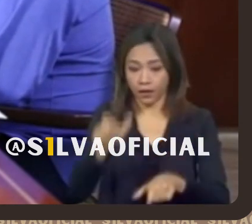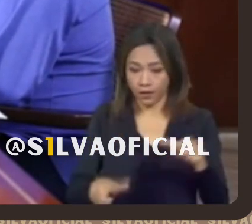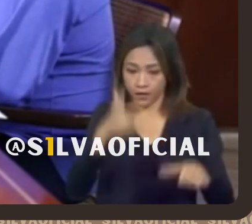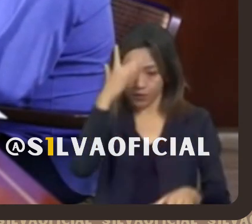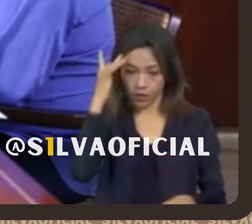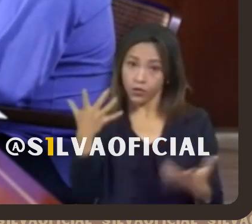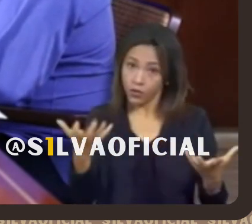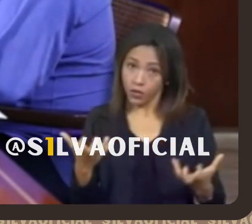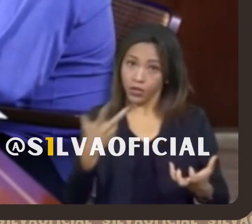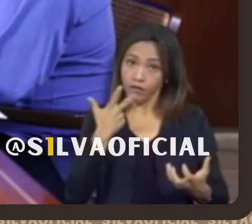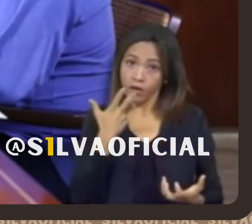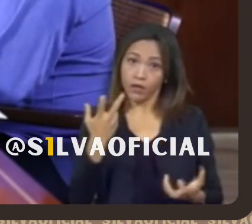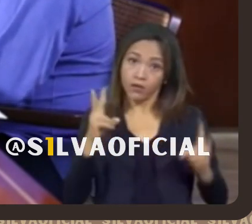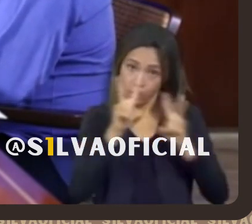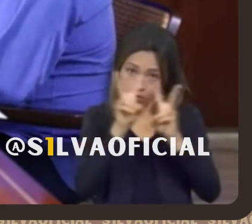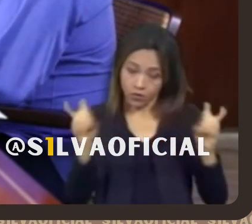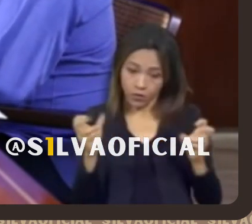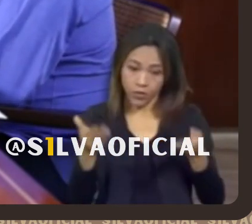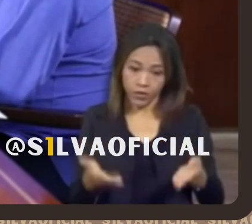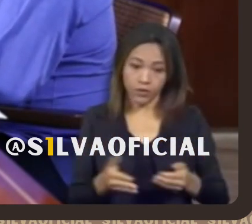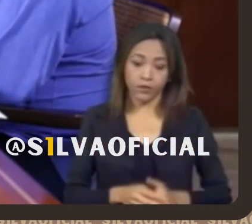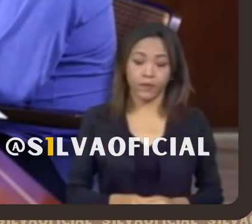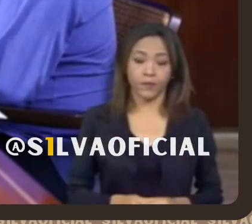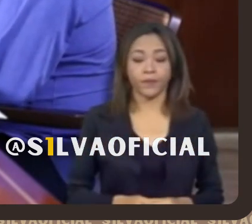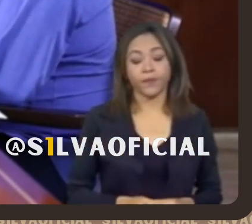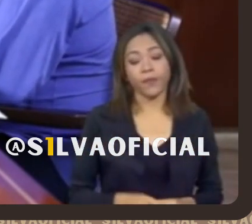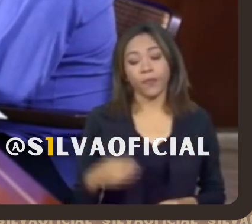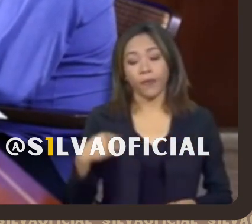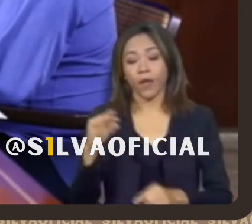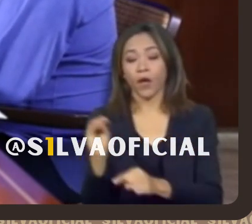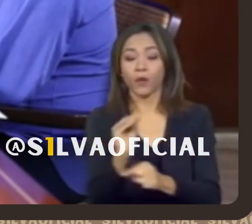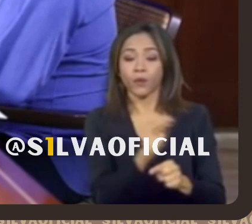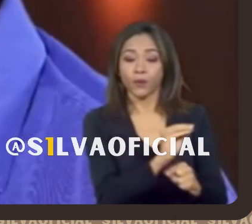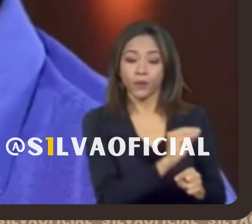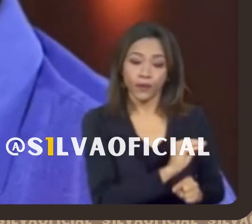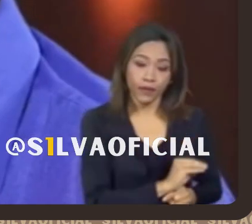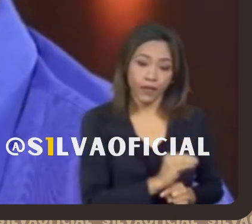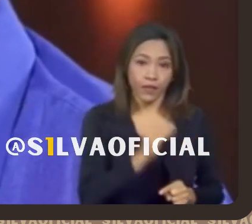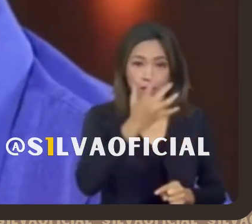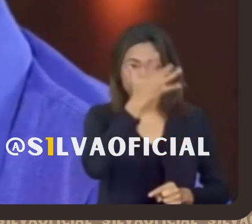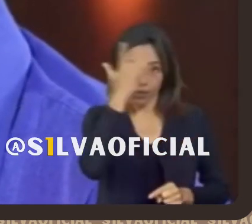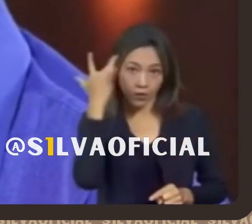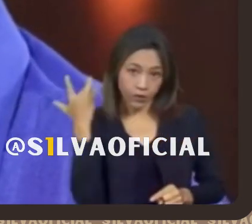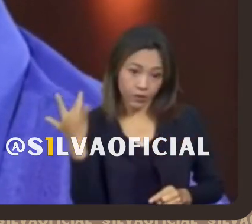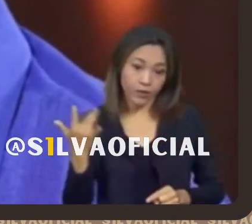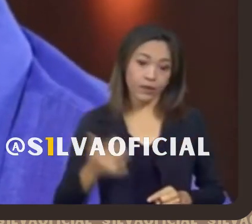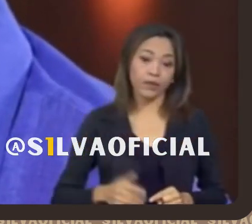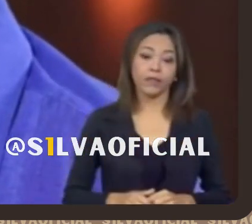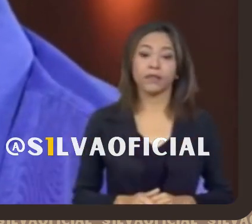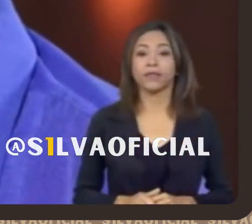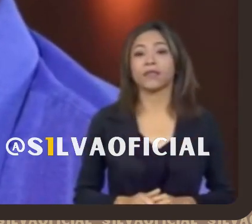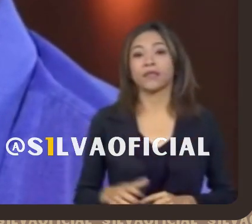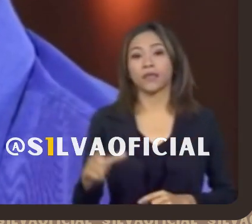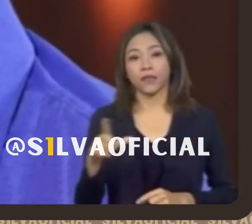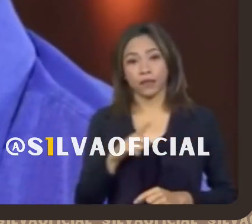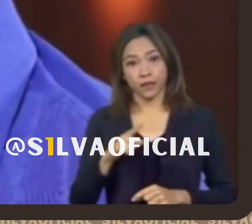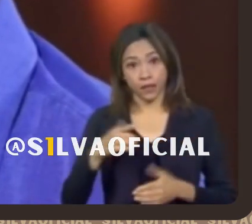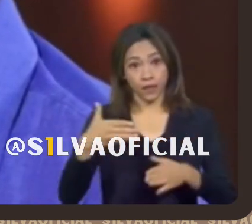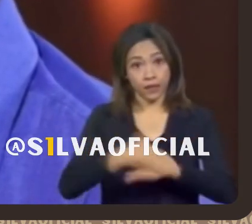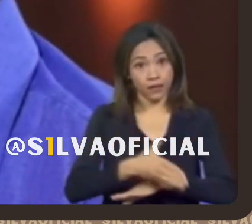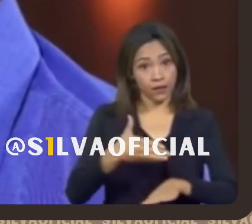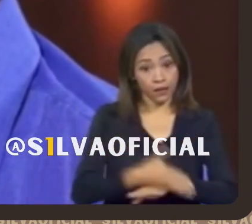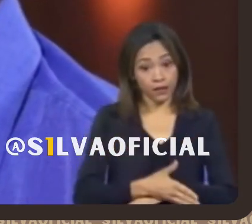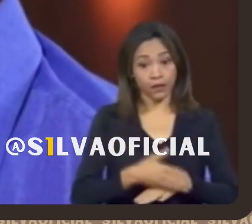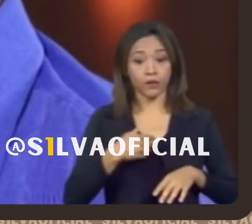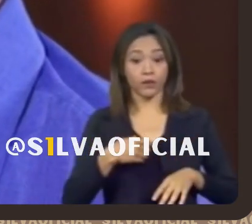isso que sen tem feito também na educação cuidar das pessoas oportunidade tem esperança da Educação de ter acesso aidade e o Enem é isso é